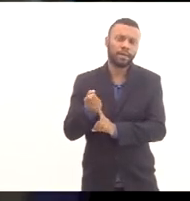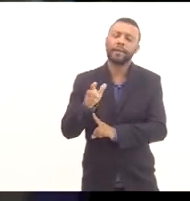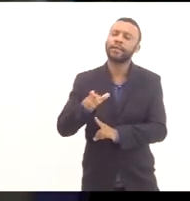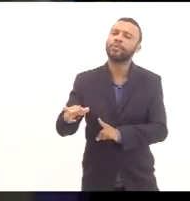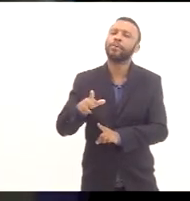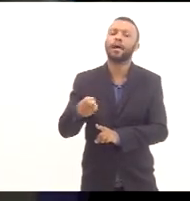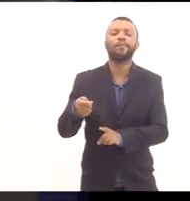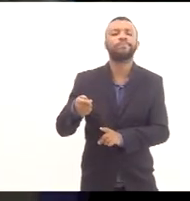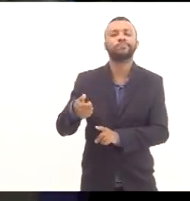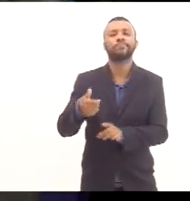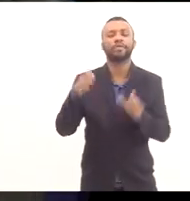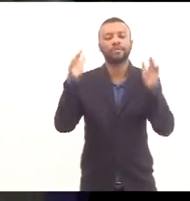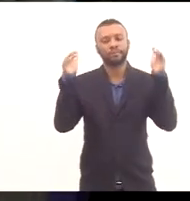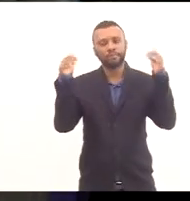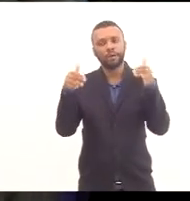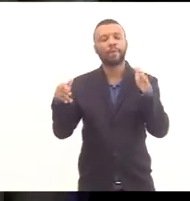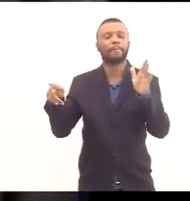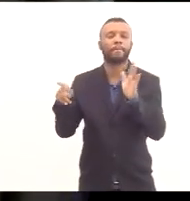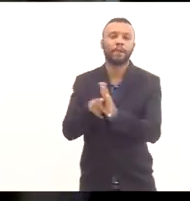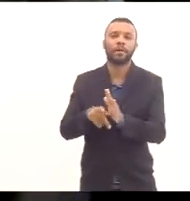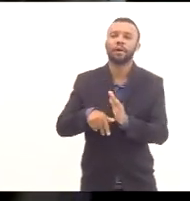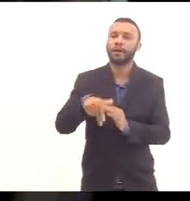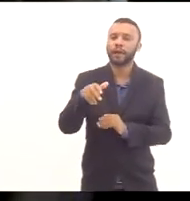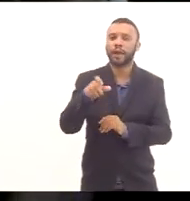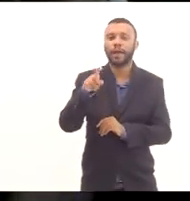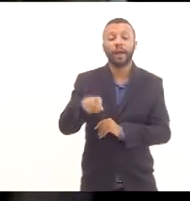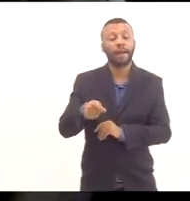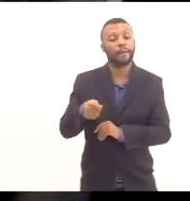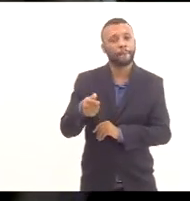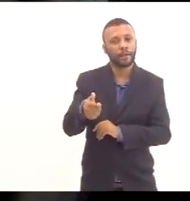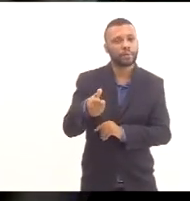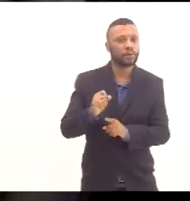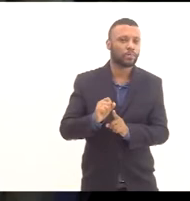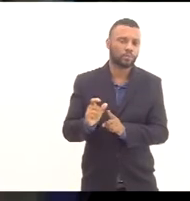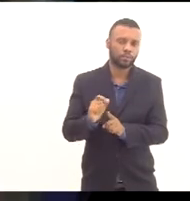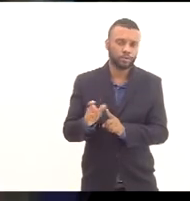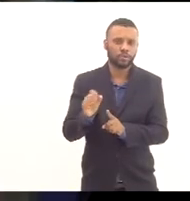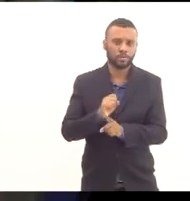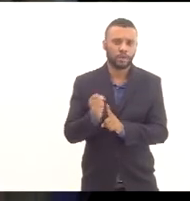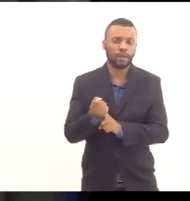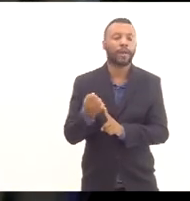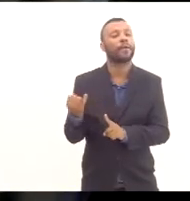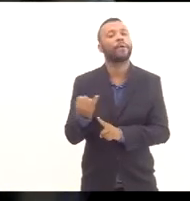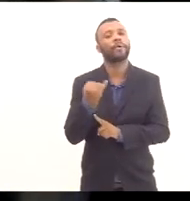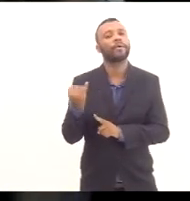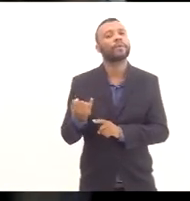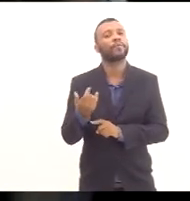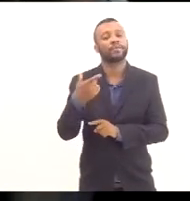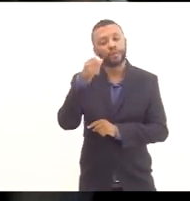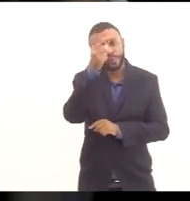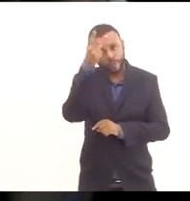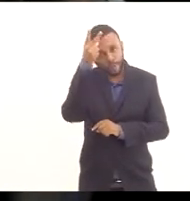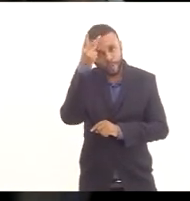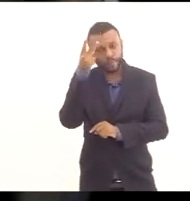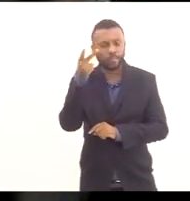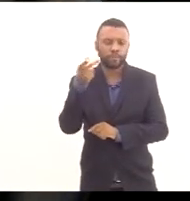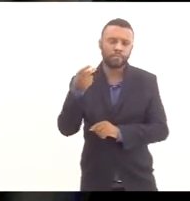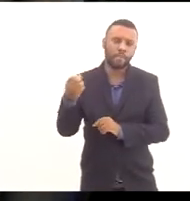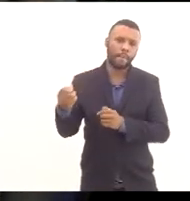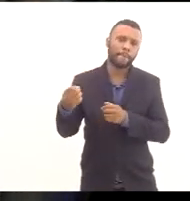é um benefício exclusivo para quem é beneficiário do aluguel social então é importante também que o município o estado emprestado